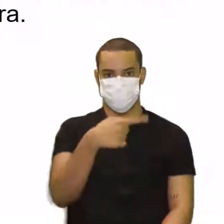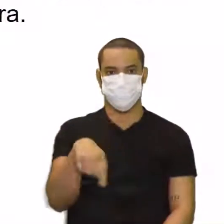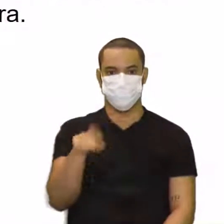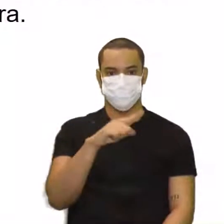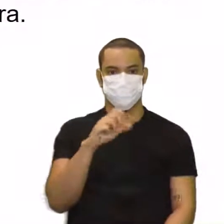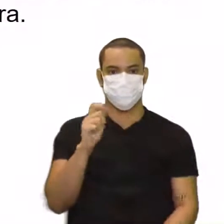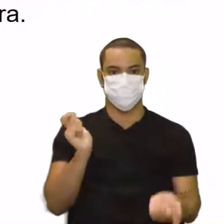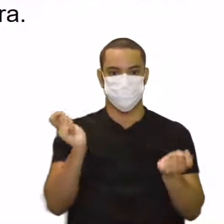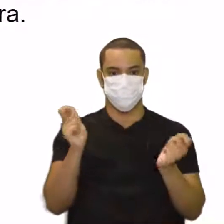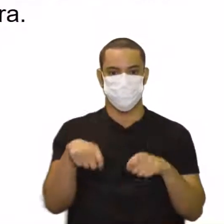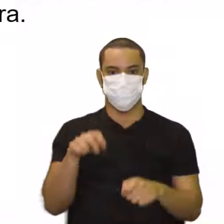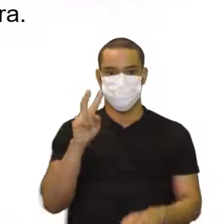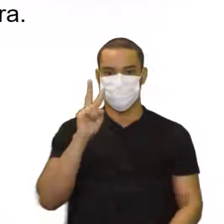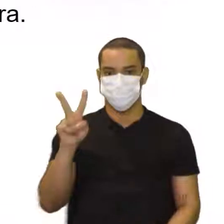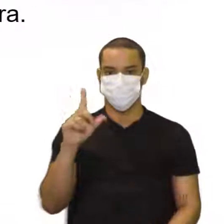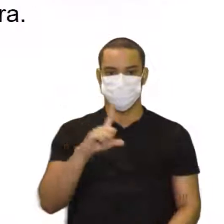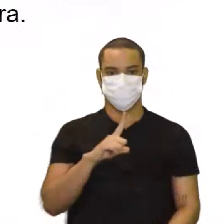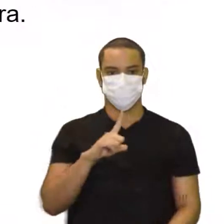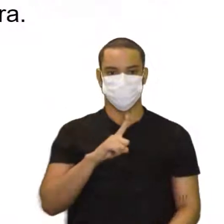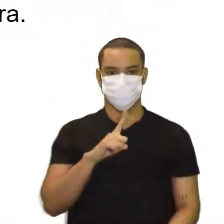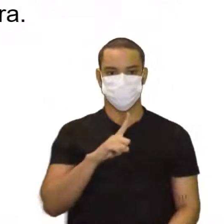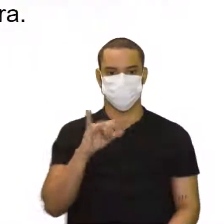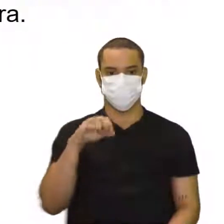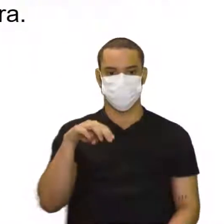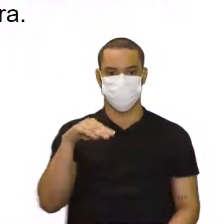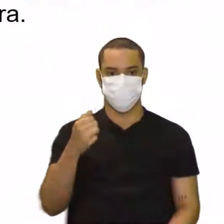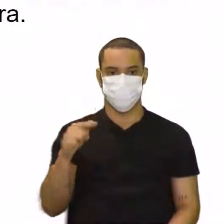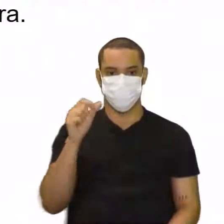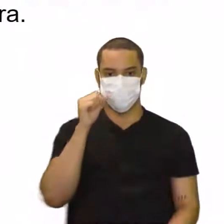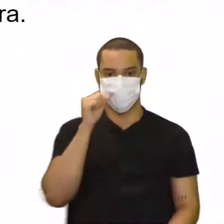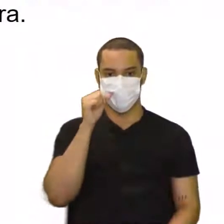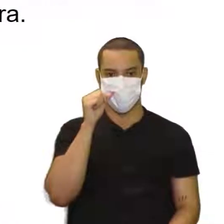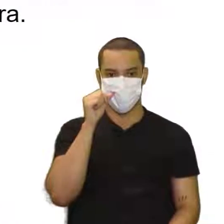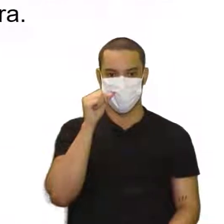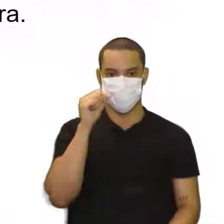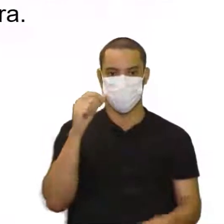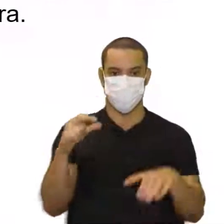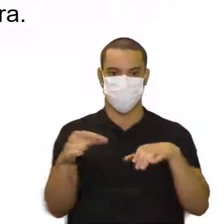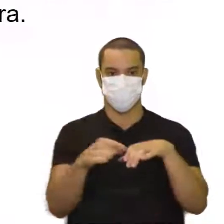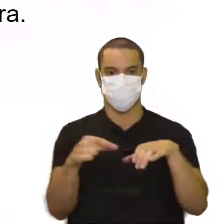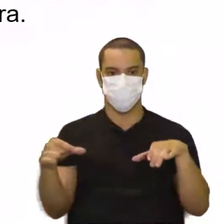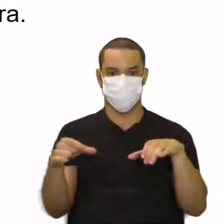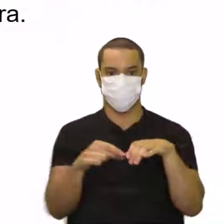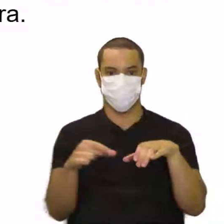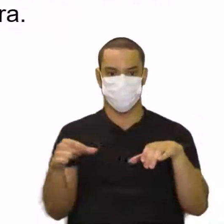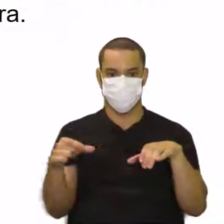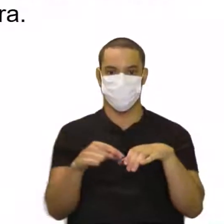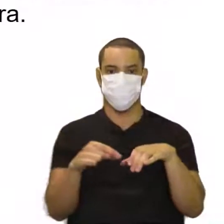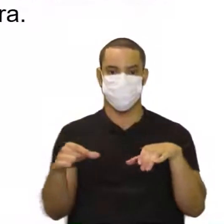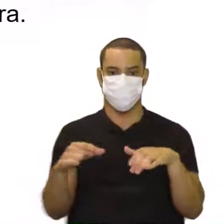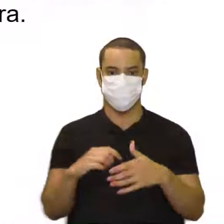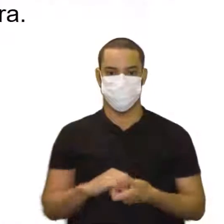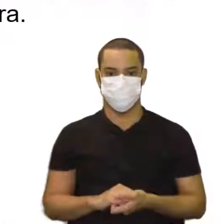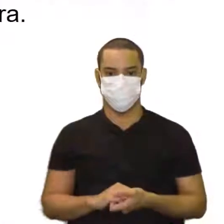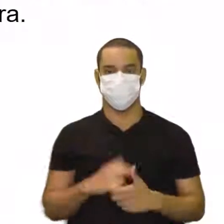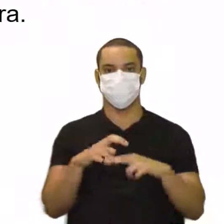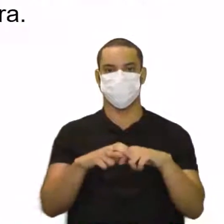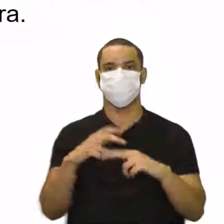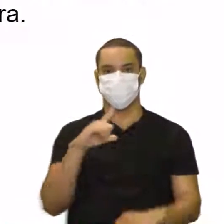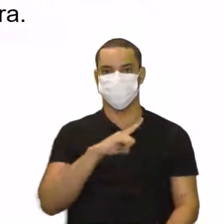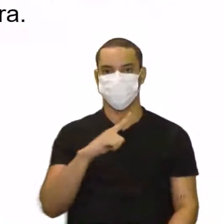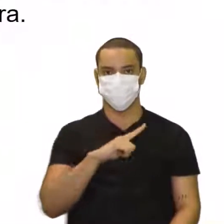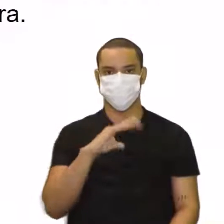ver, o ímã está para um sentido com a velocidade V e a fonte está para o outro. Então, eu vou ter ali uma corrente